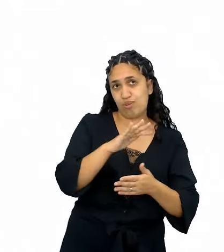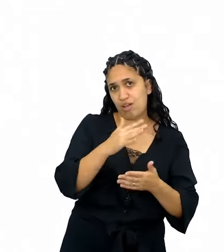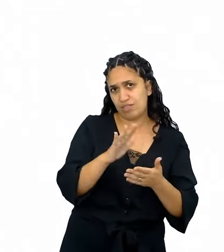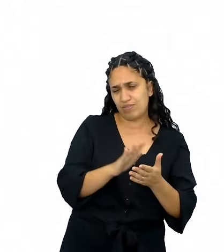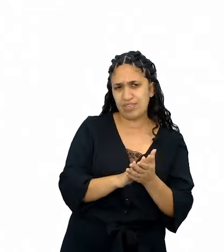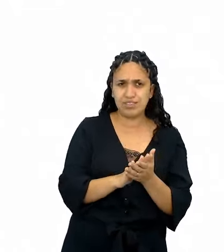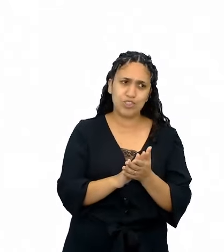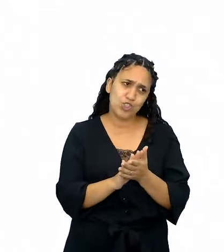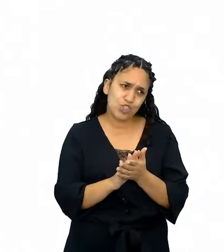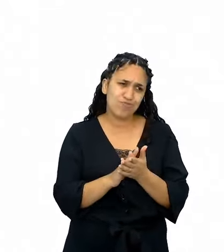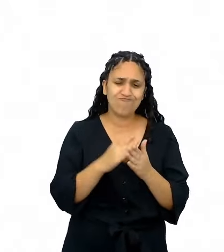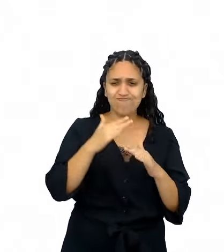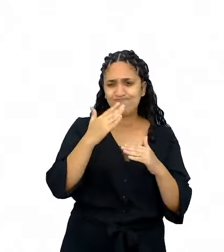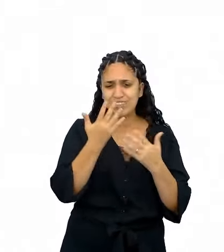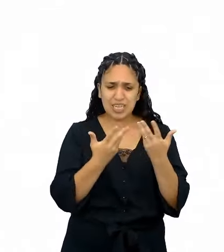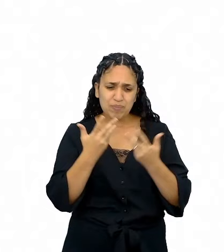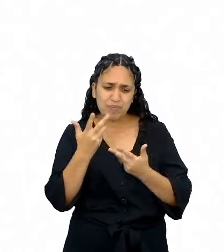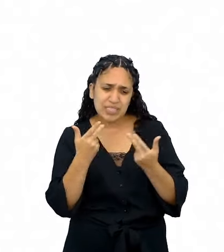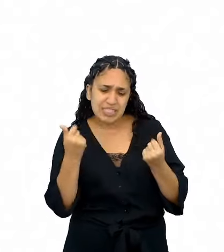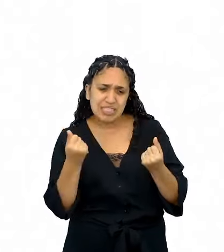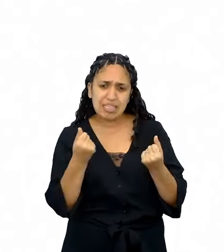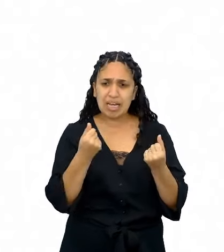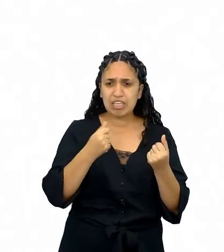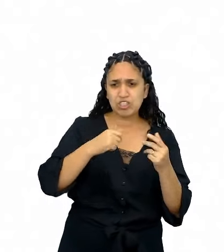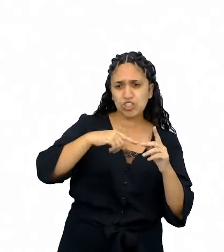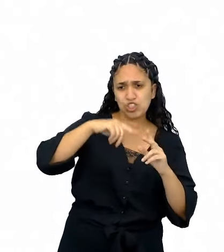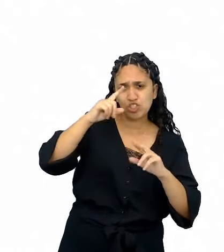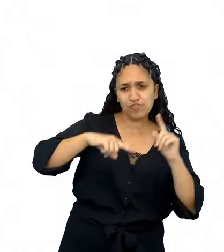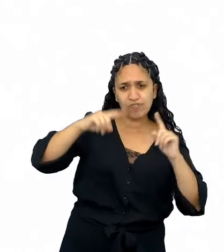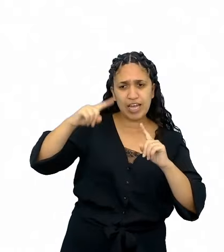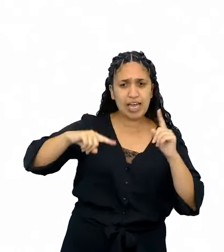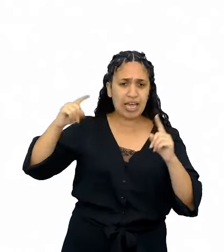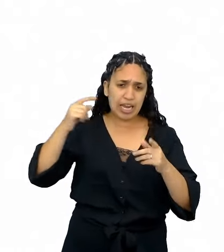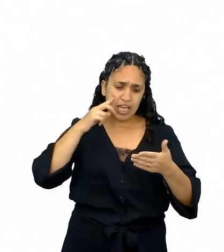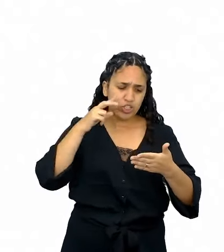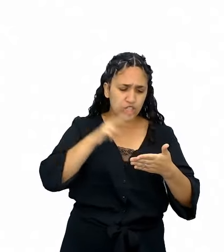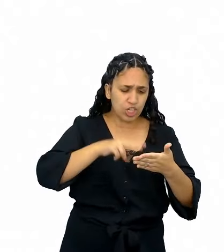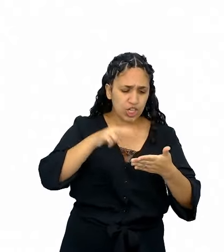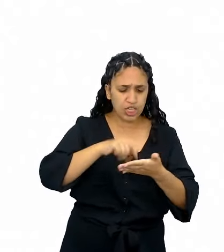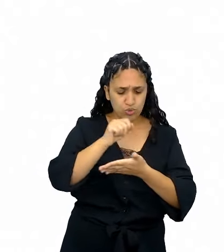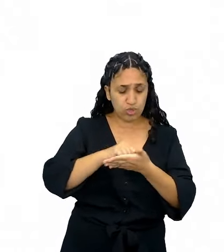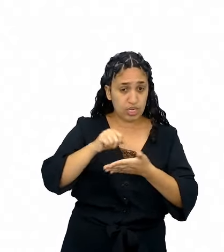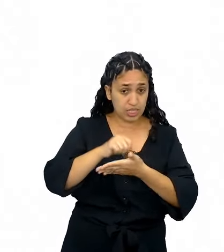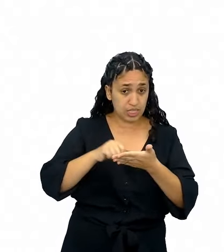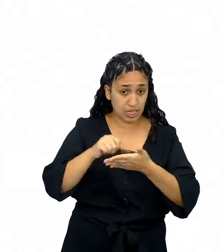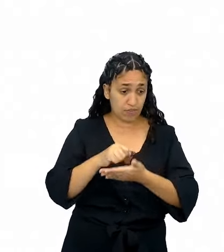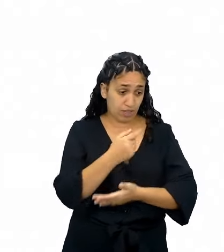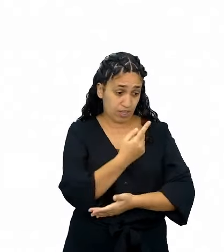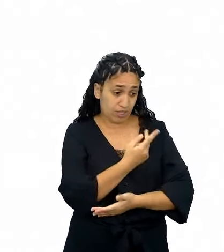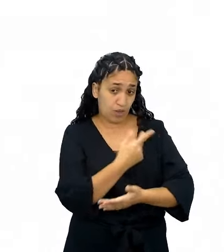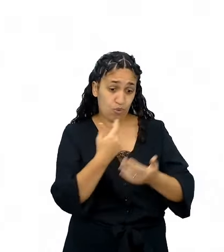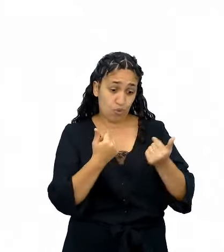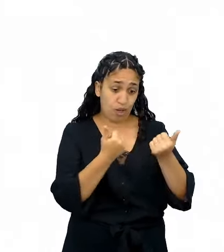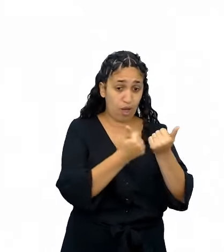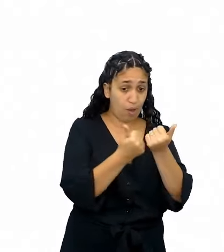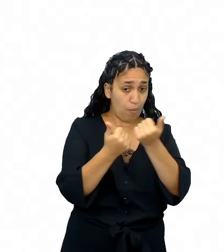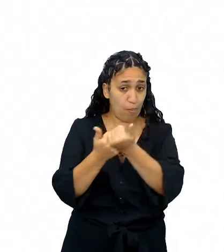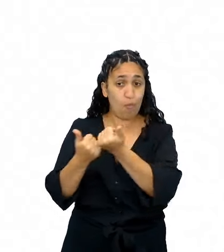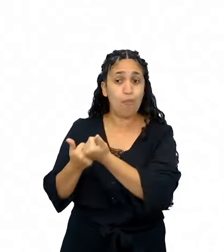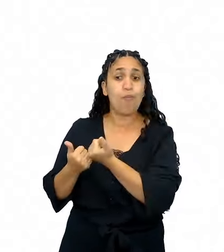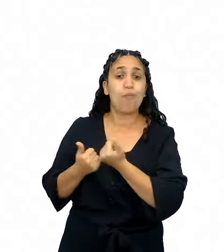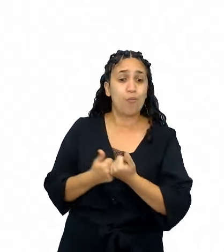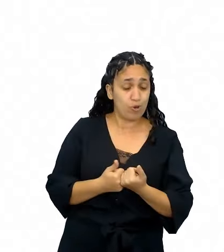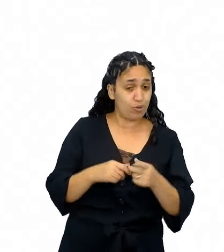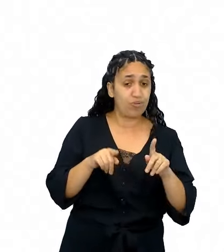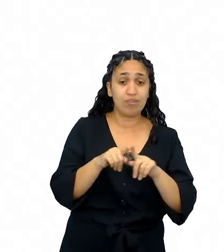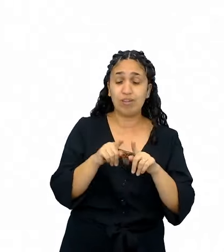durante a atividade, vale também pensar em agrupar os estudantes que têm uma boa interação,